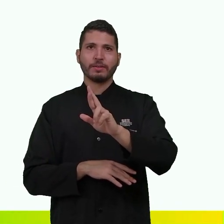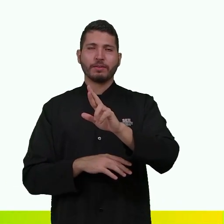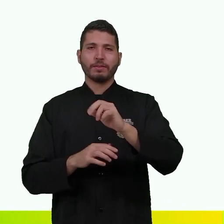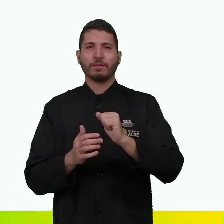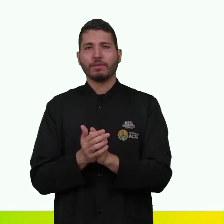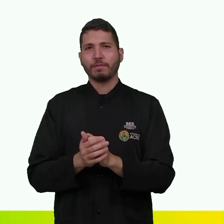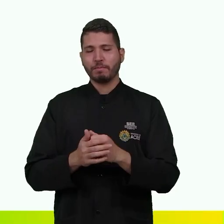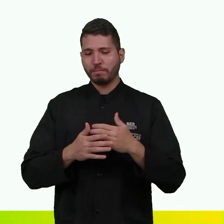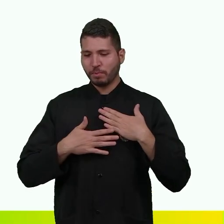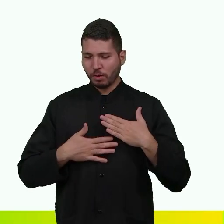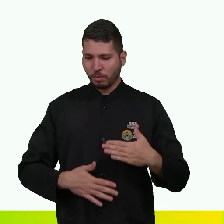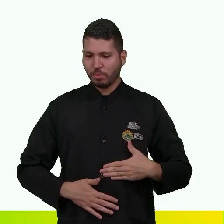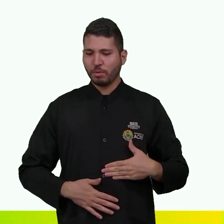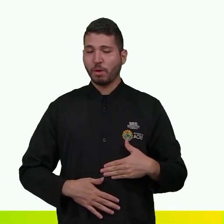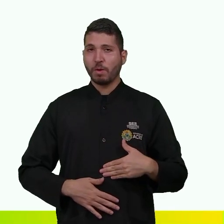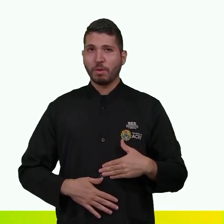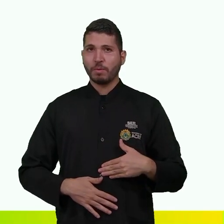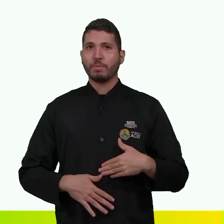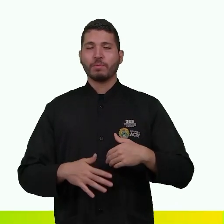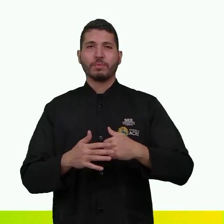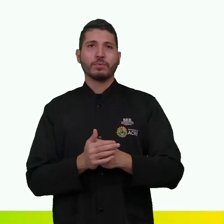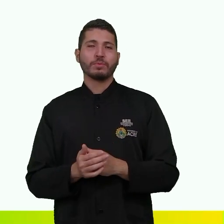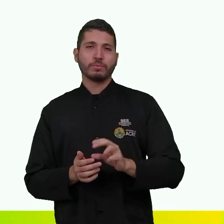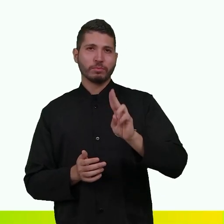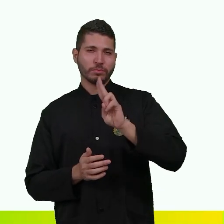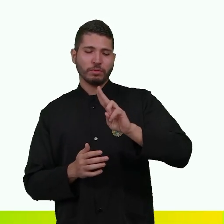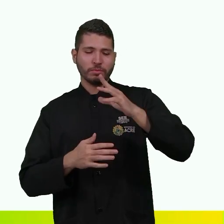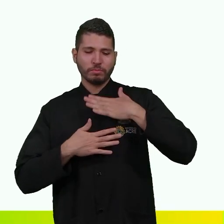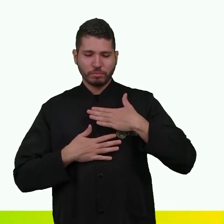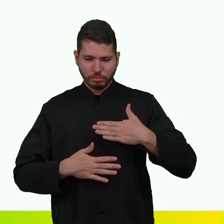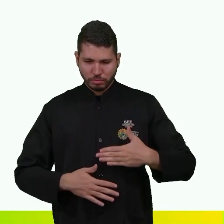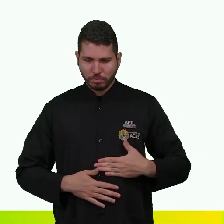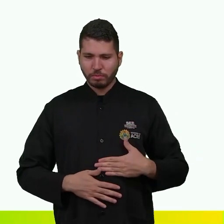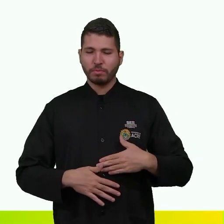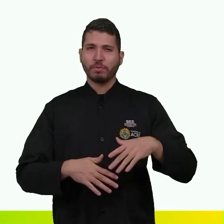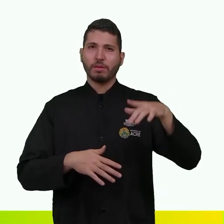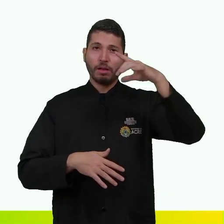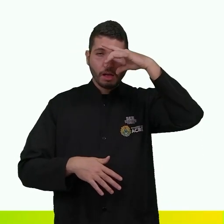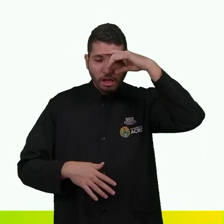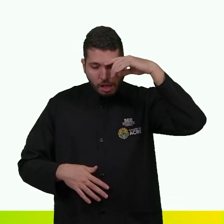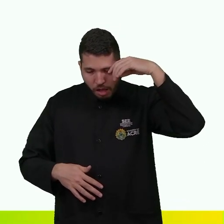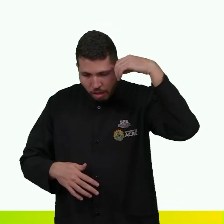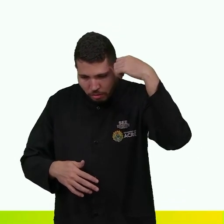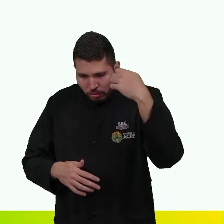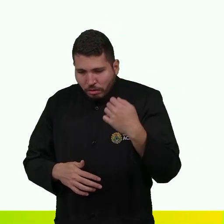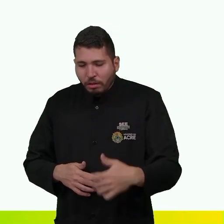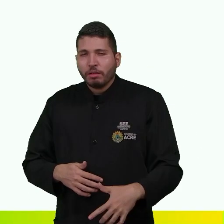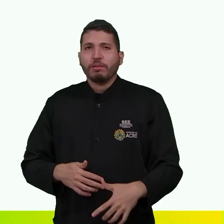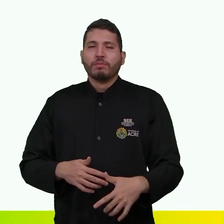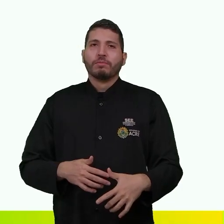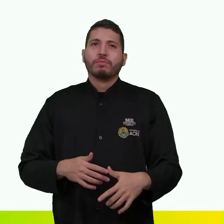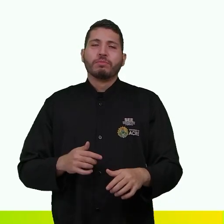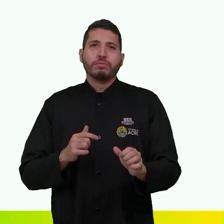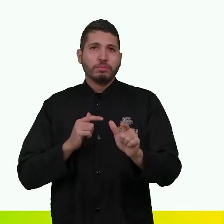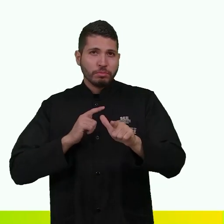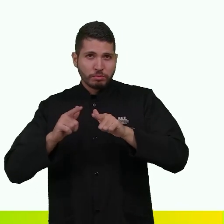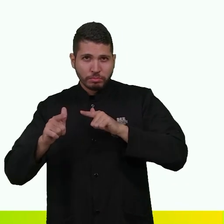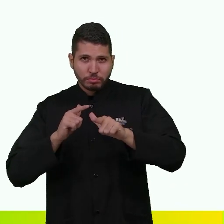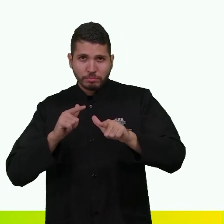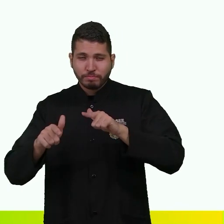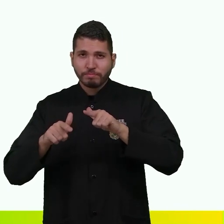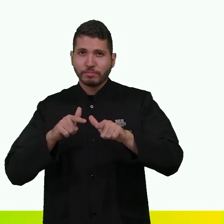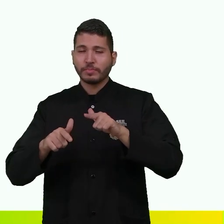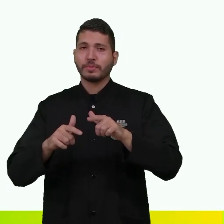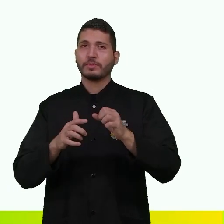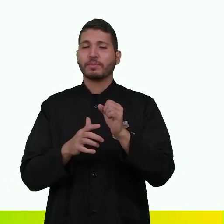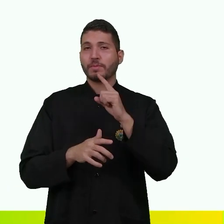ou psicológica. O fato de dar condições degradantes aos trabalhadores que ameaçam suas